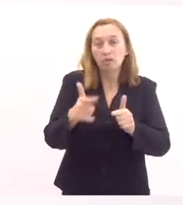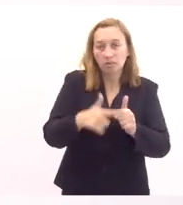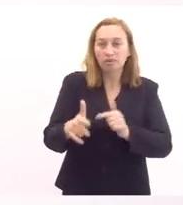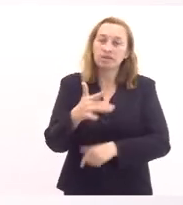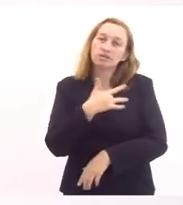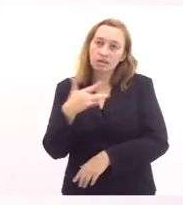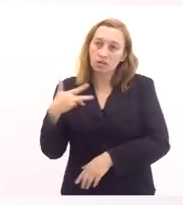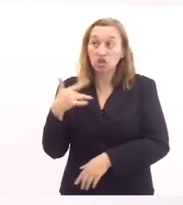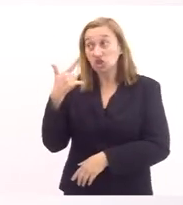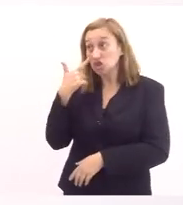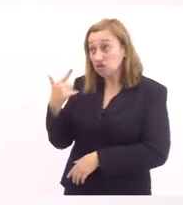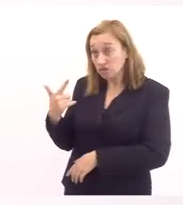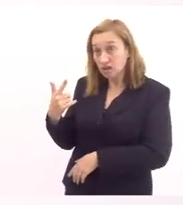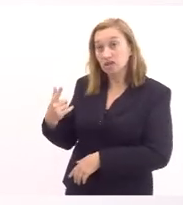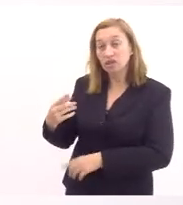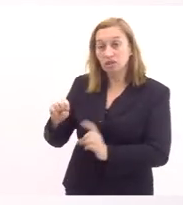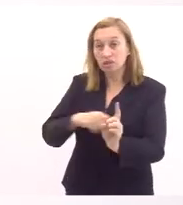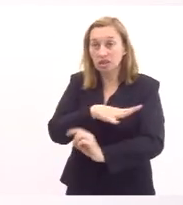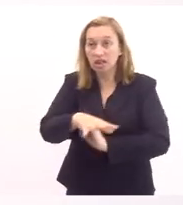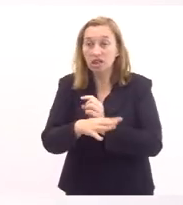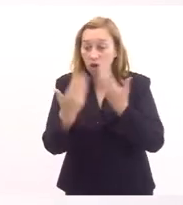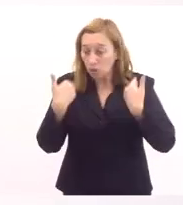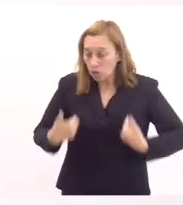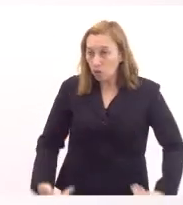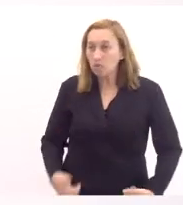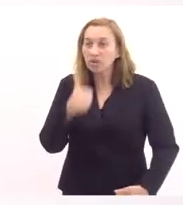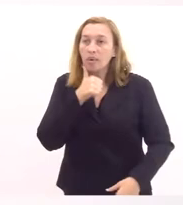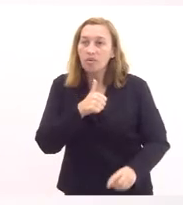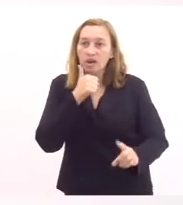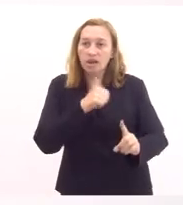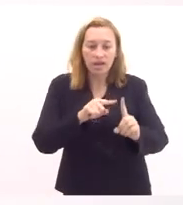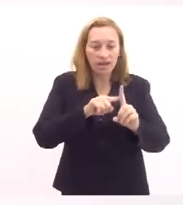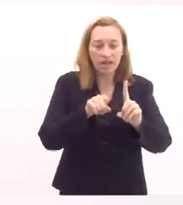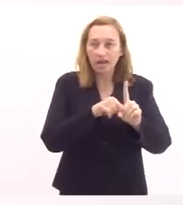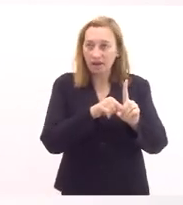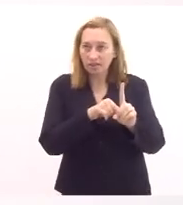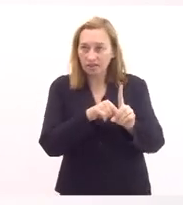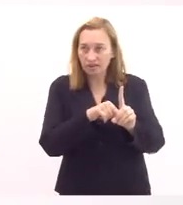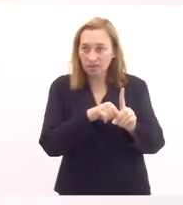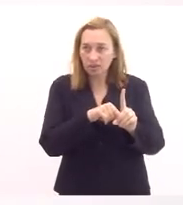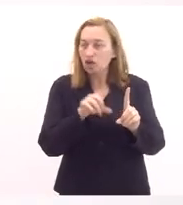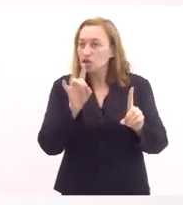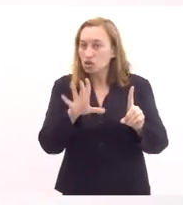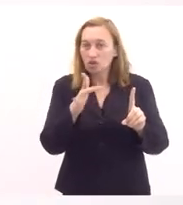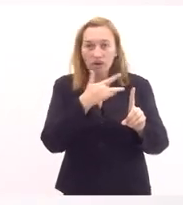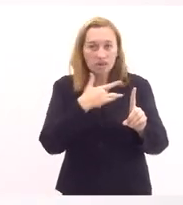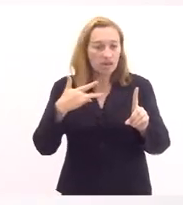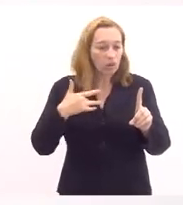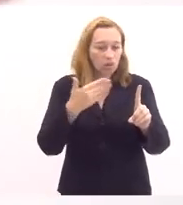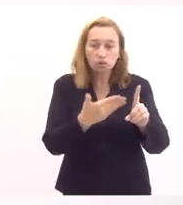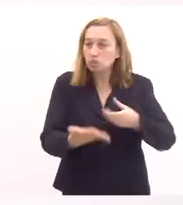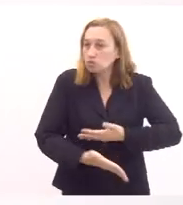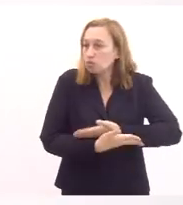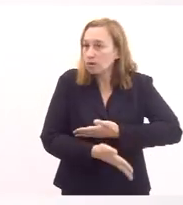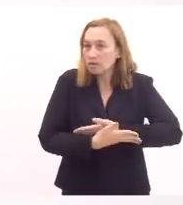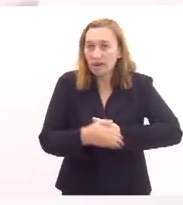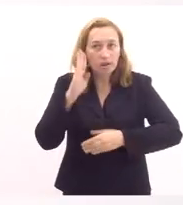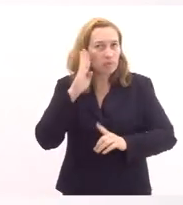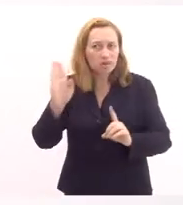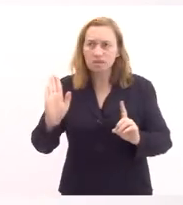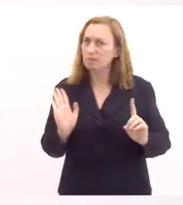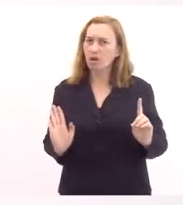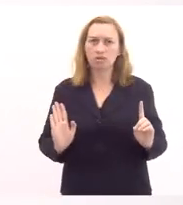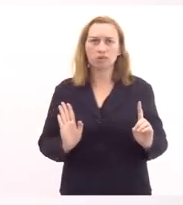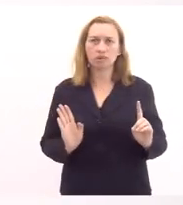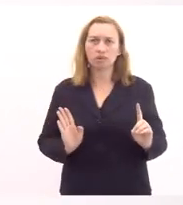porque a gente vive numa sociedade em que o corpo da mulher grávida é um invólucro que apenas a saúde daquele feto daquele embrião